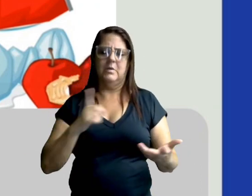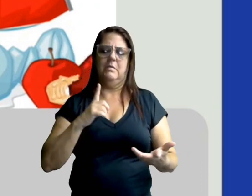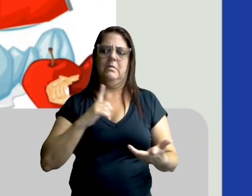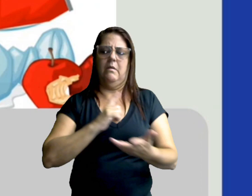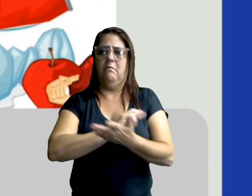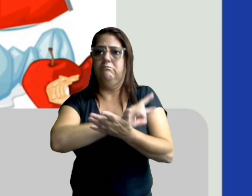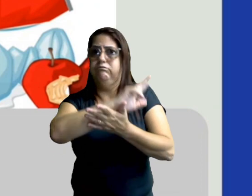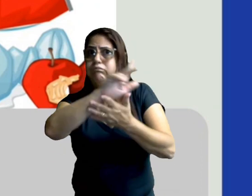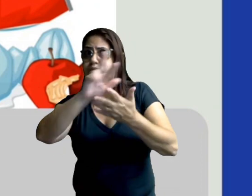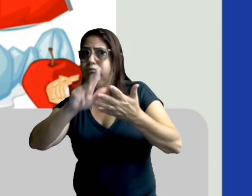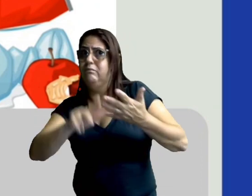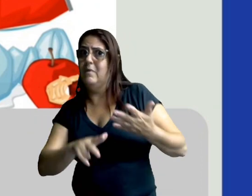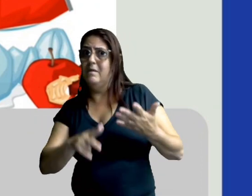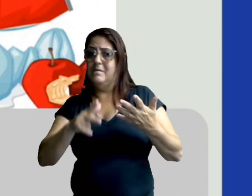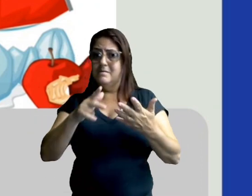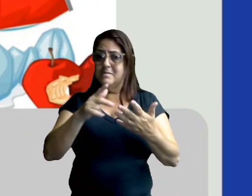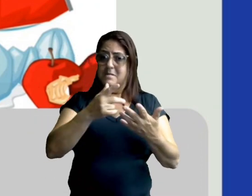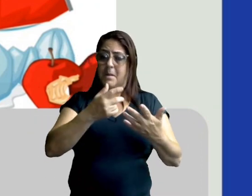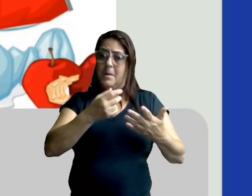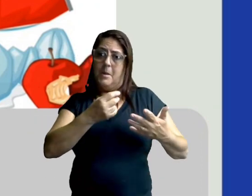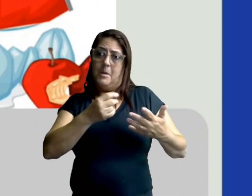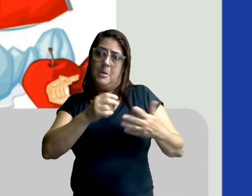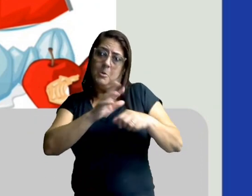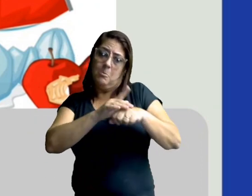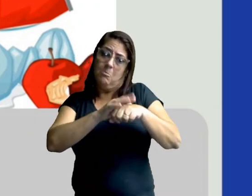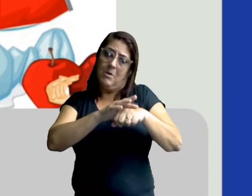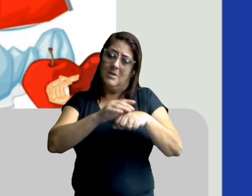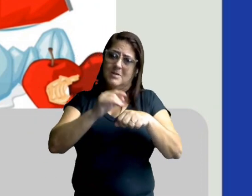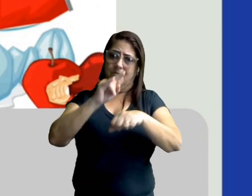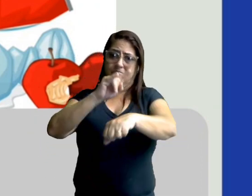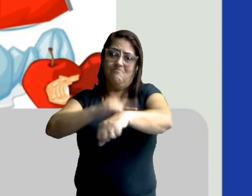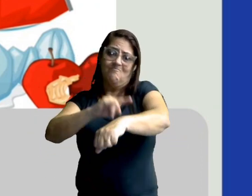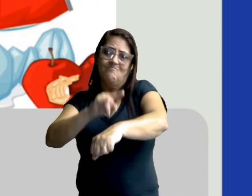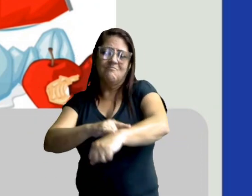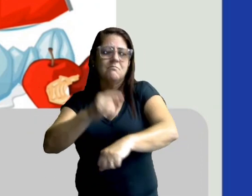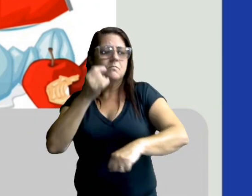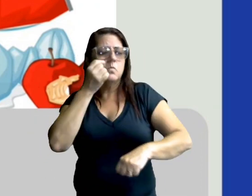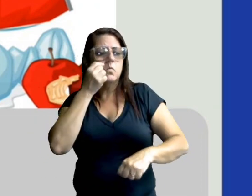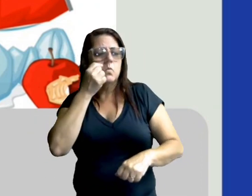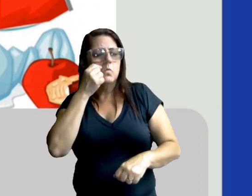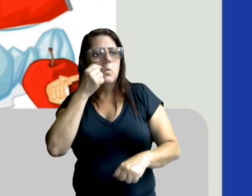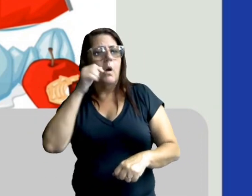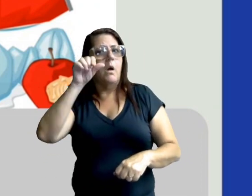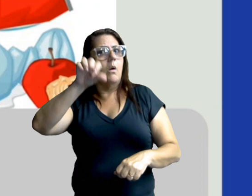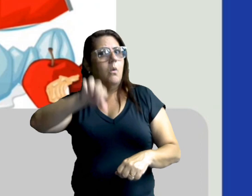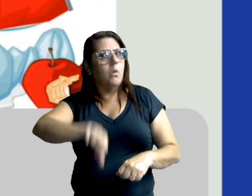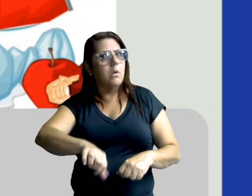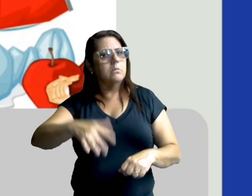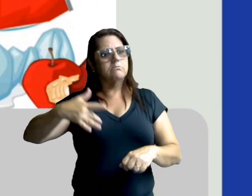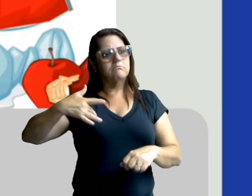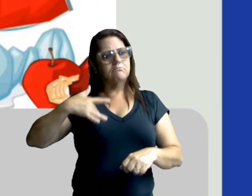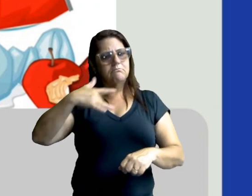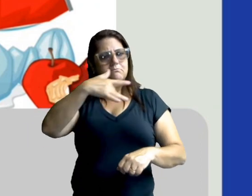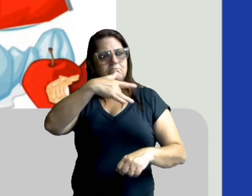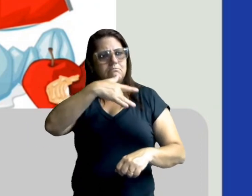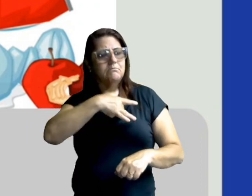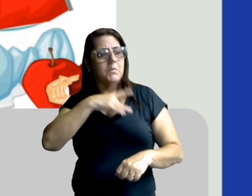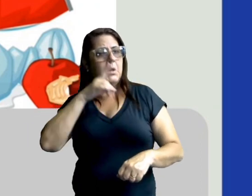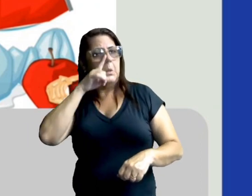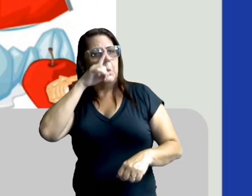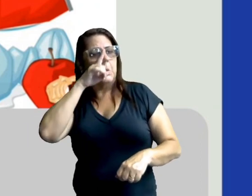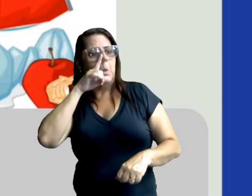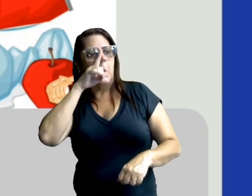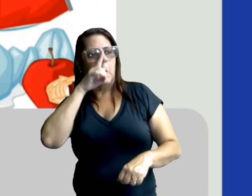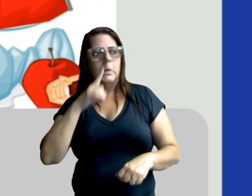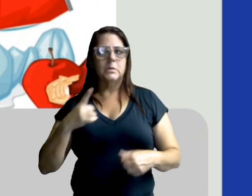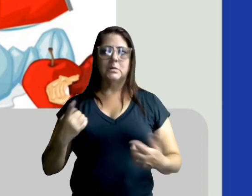diversas doenças para os seres vivos. O xixi do rato, por exemplo, ele é muito prejudicial para o ser humano.